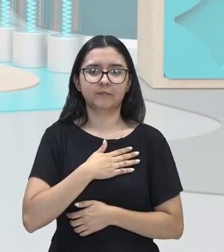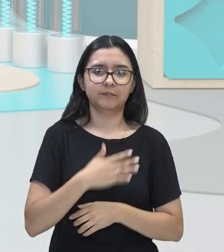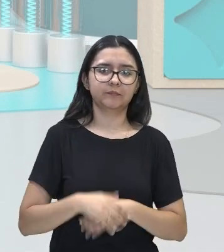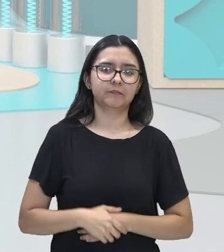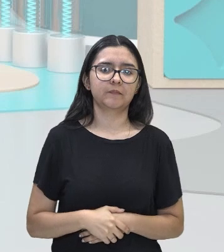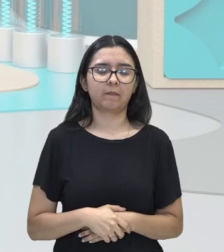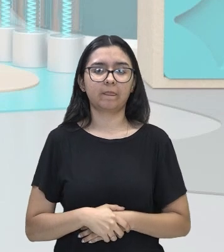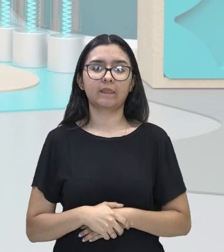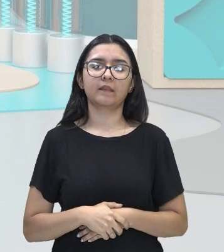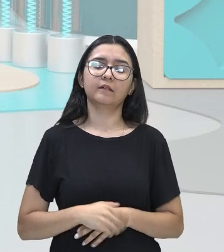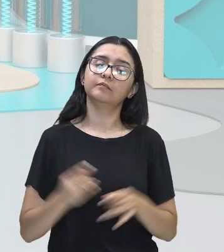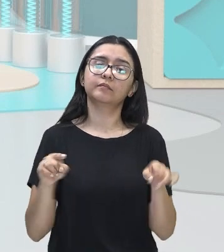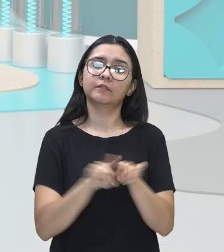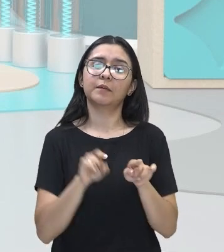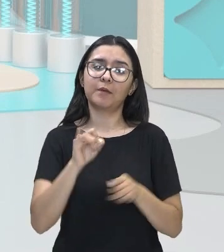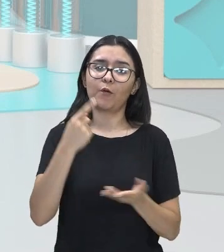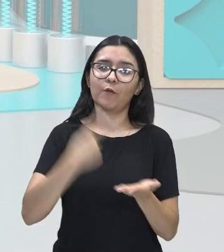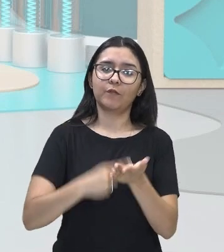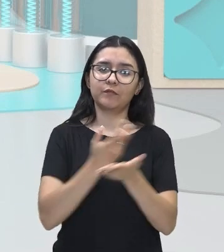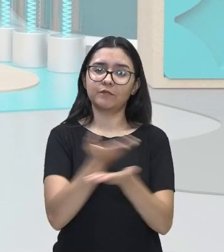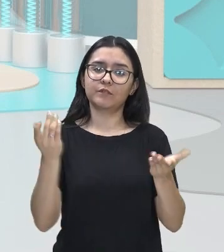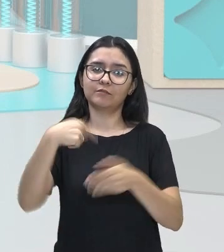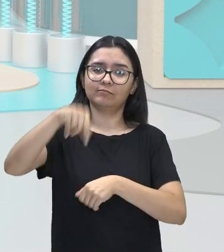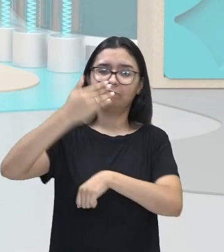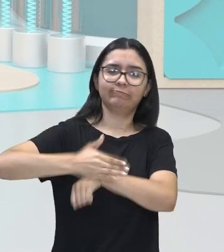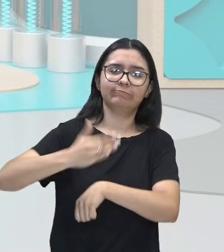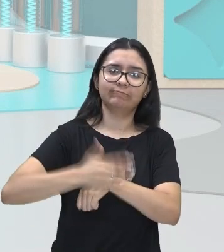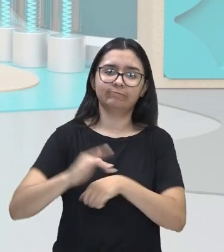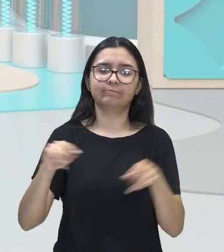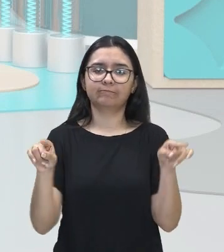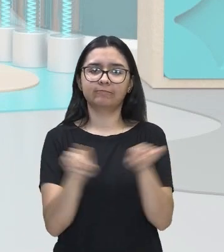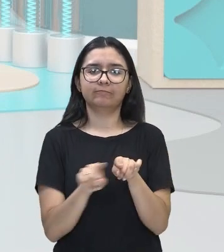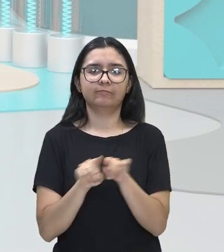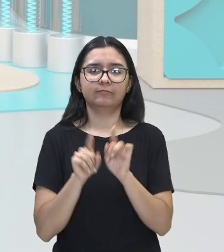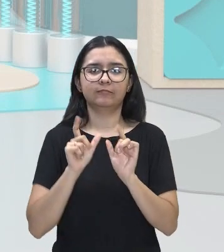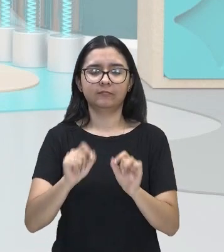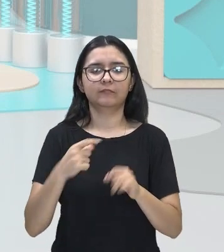repente sintam-se aí convidados a praticar, e